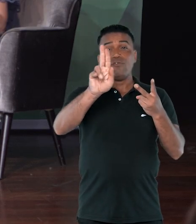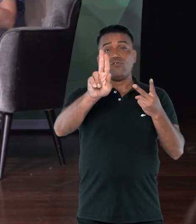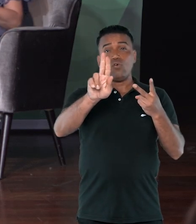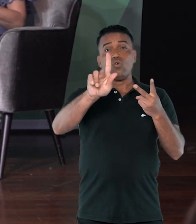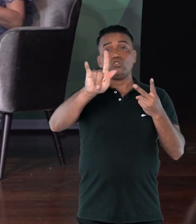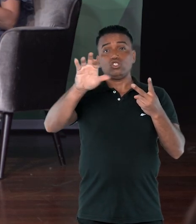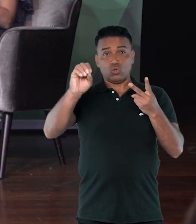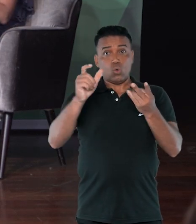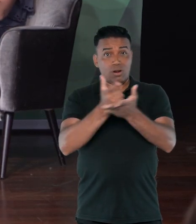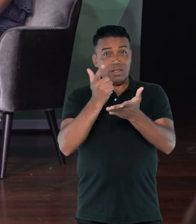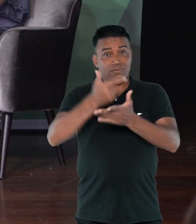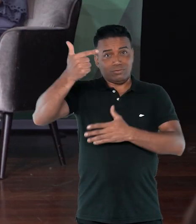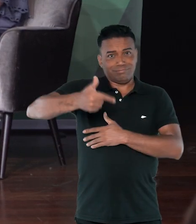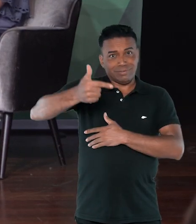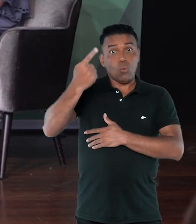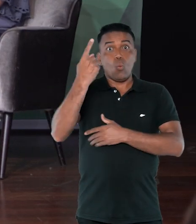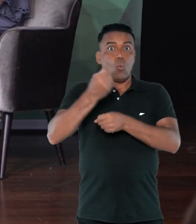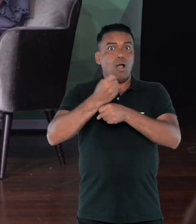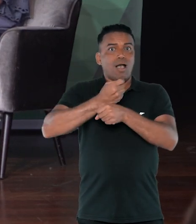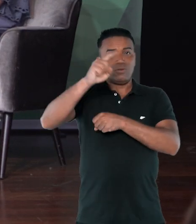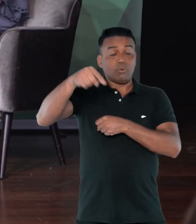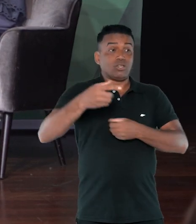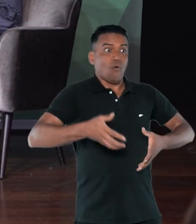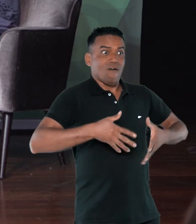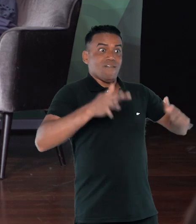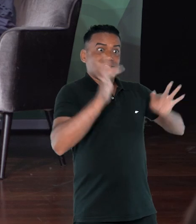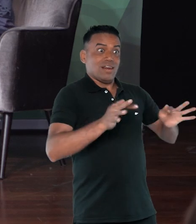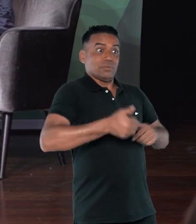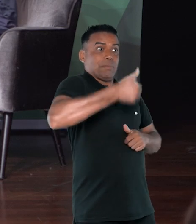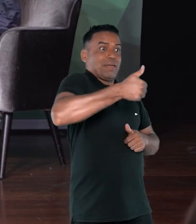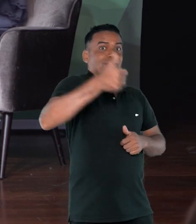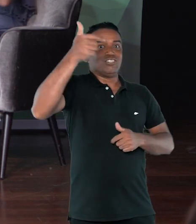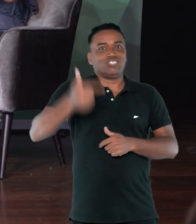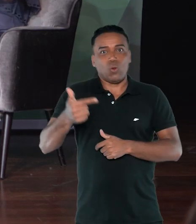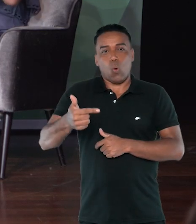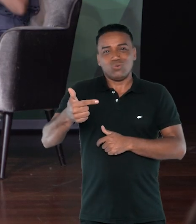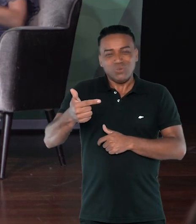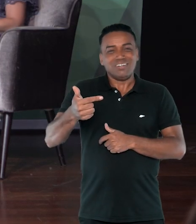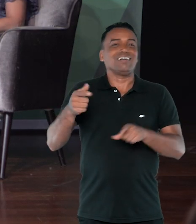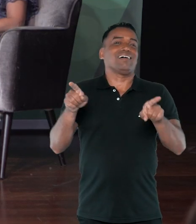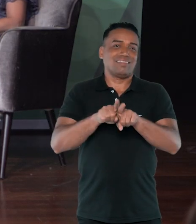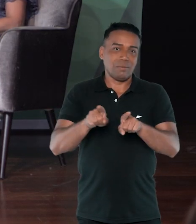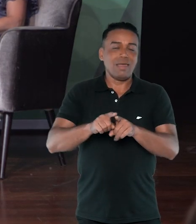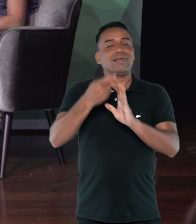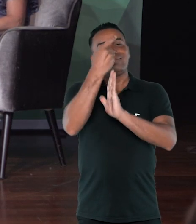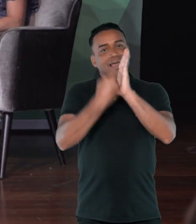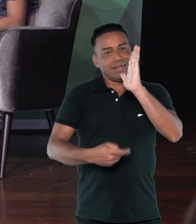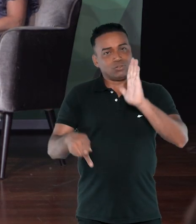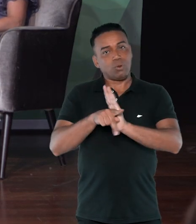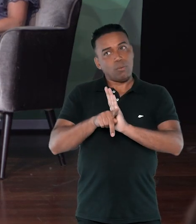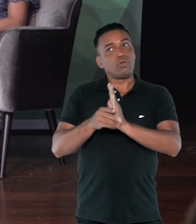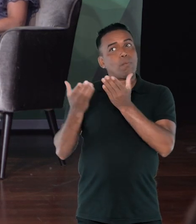ano depois, que eu fiquei empolgada com o primeiro, e aí já veio o segundo, com também outros textos do